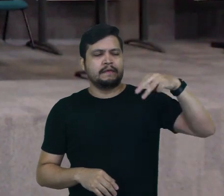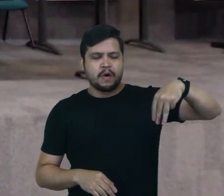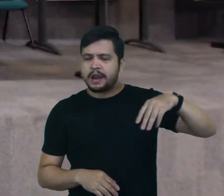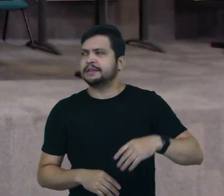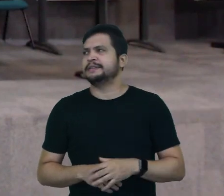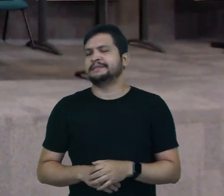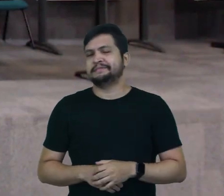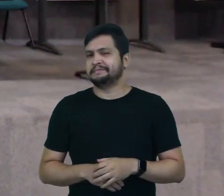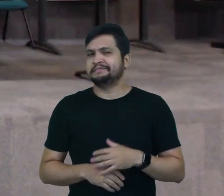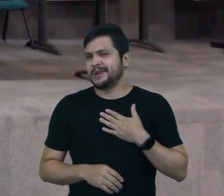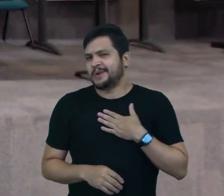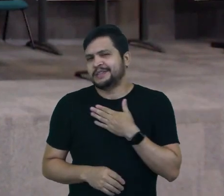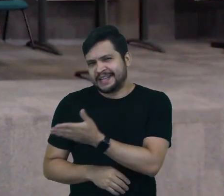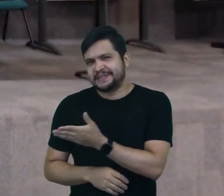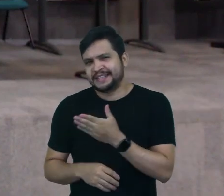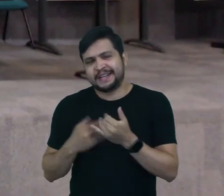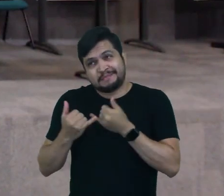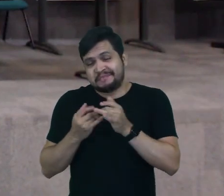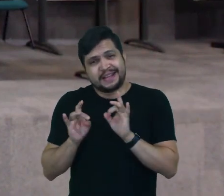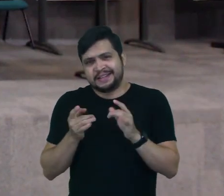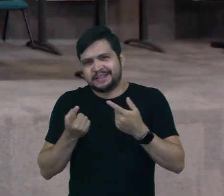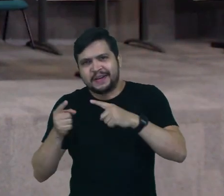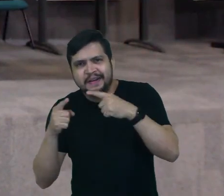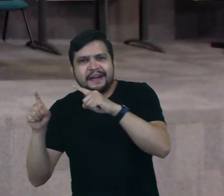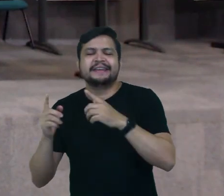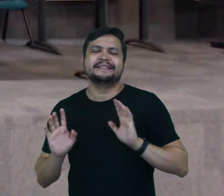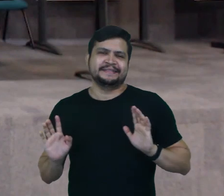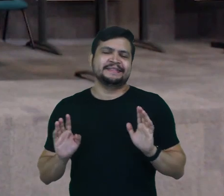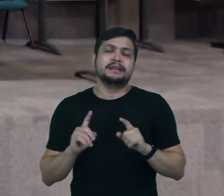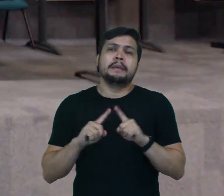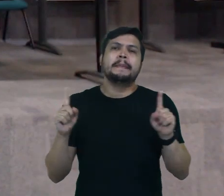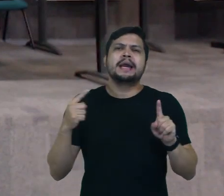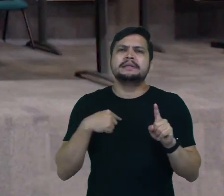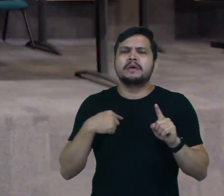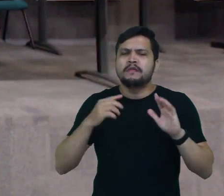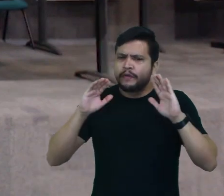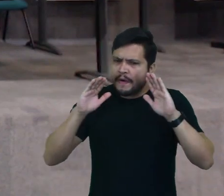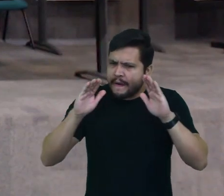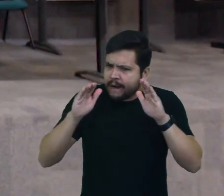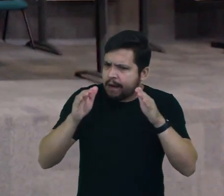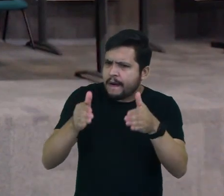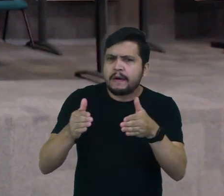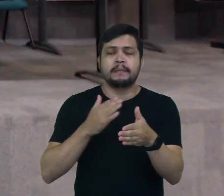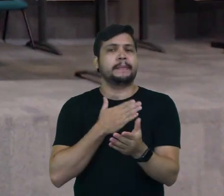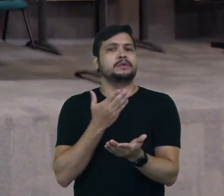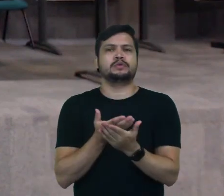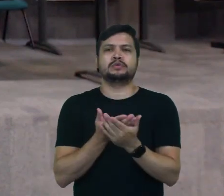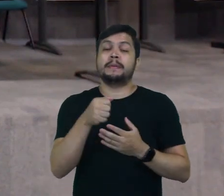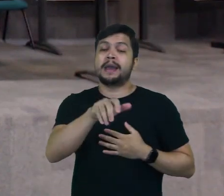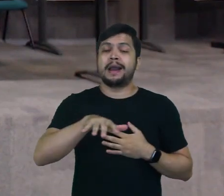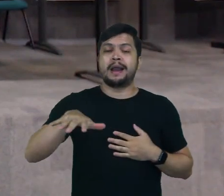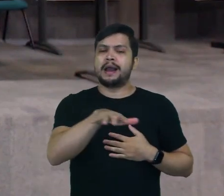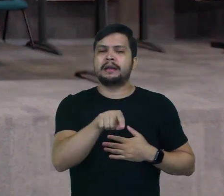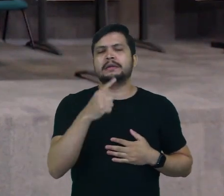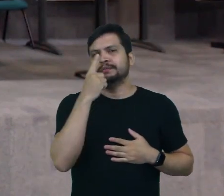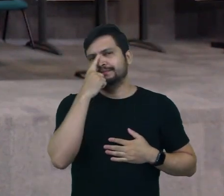brincando. Mas assim, eu tudo de Forra de Cultura, eu ia e estudava, né? Eu fui direcionando o estudo, fui dando o foco, que é